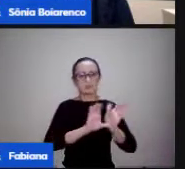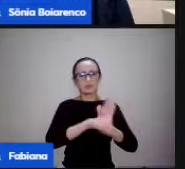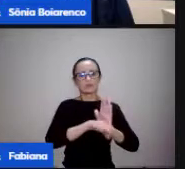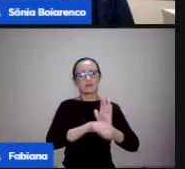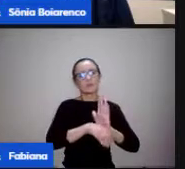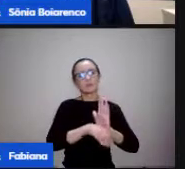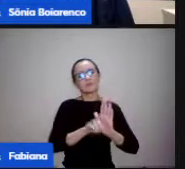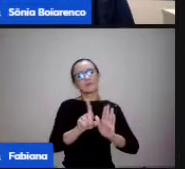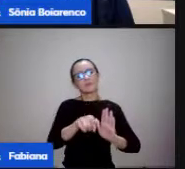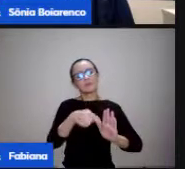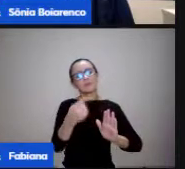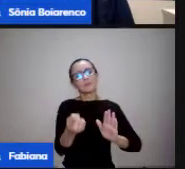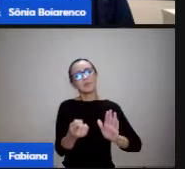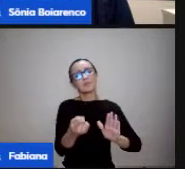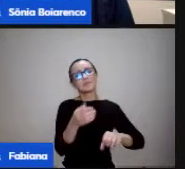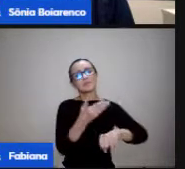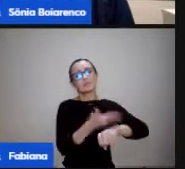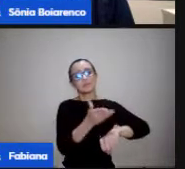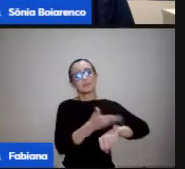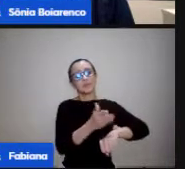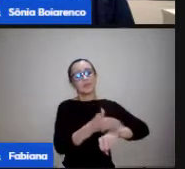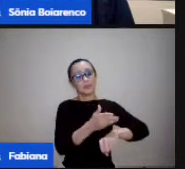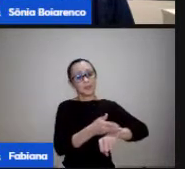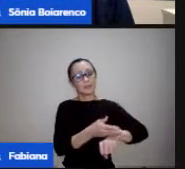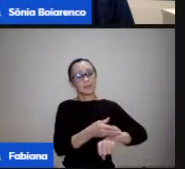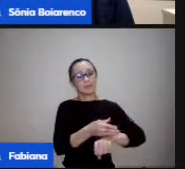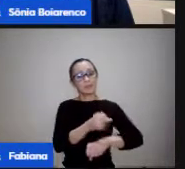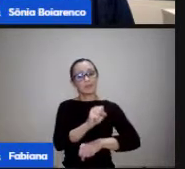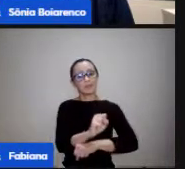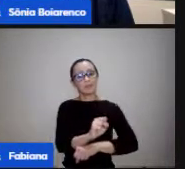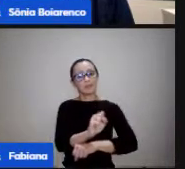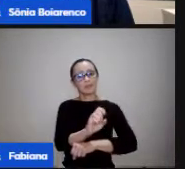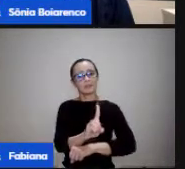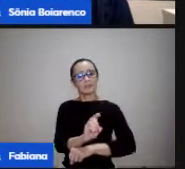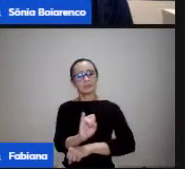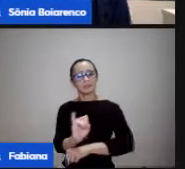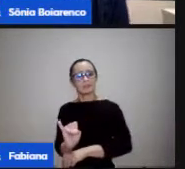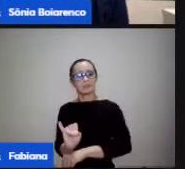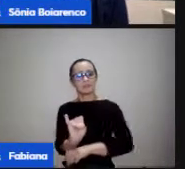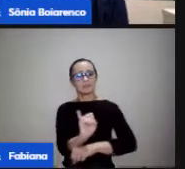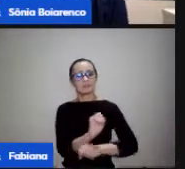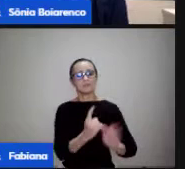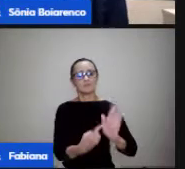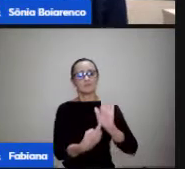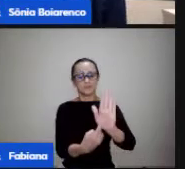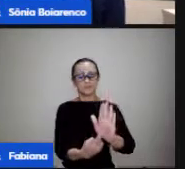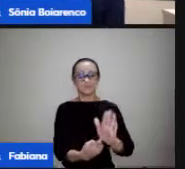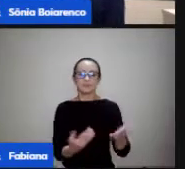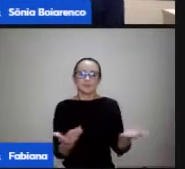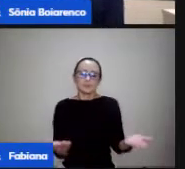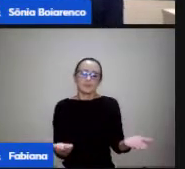na aplicabilidade como um todo na SDI. Então, olha só. A matemática é compreendida